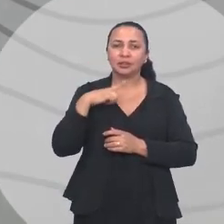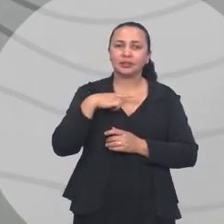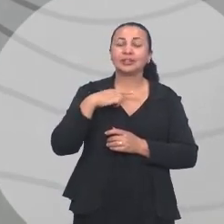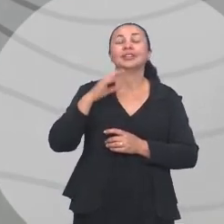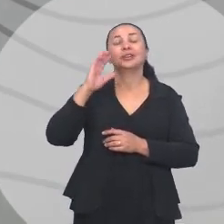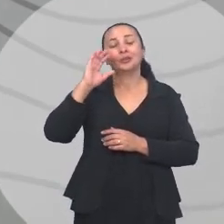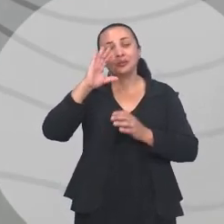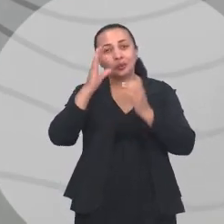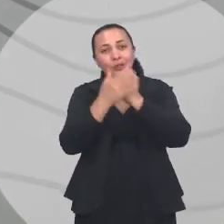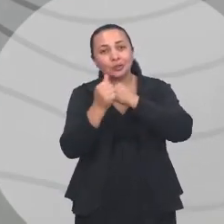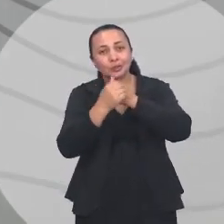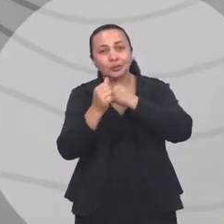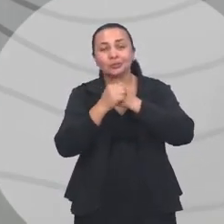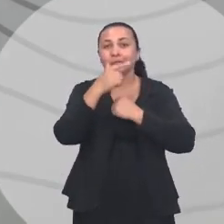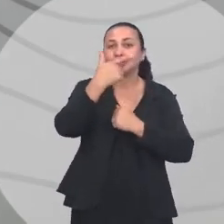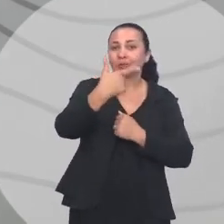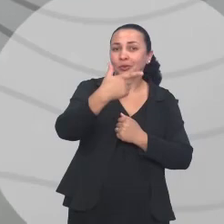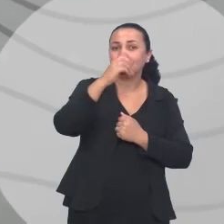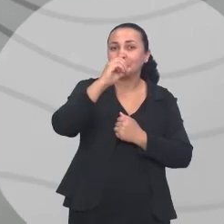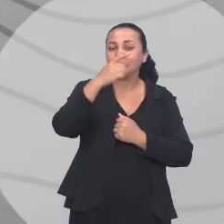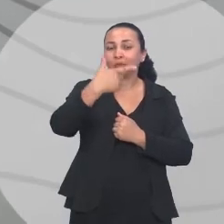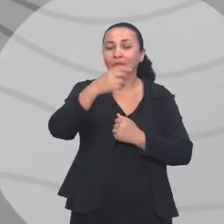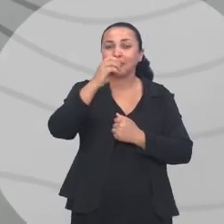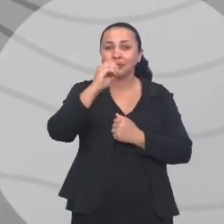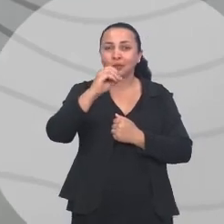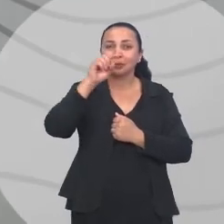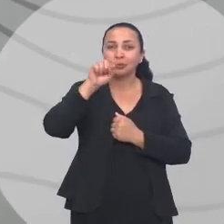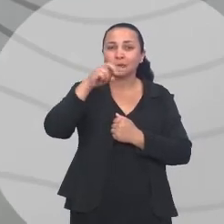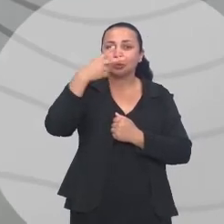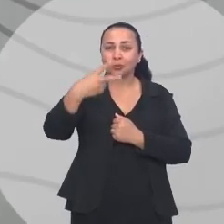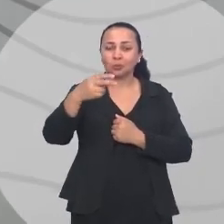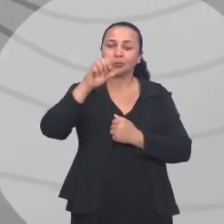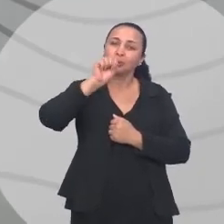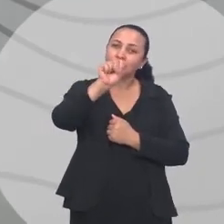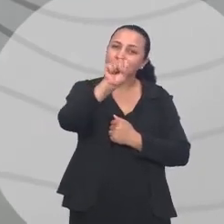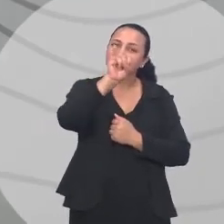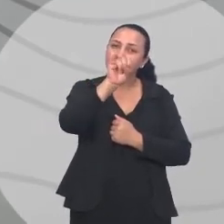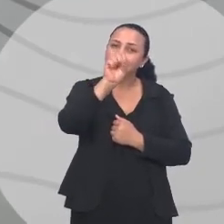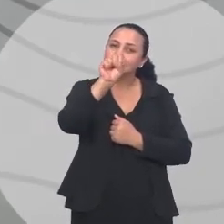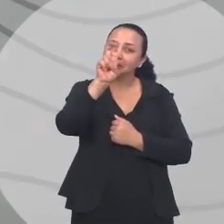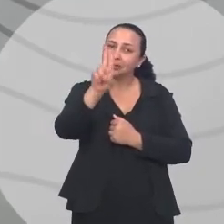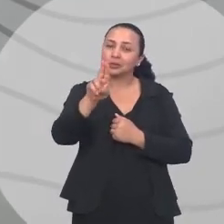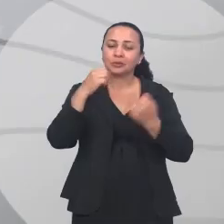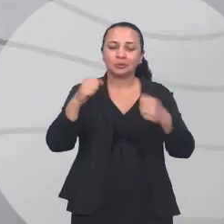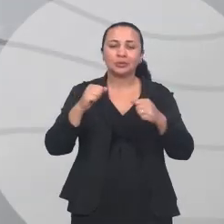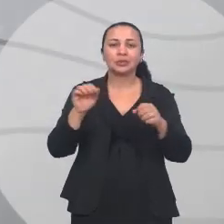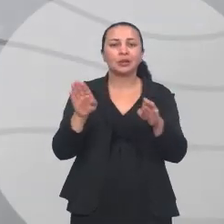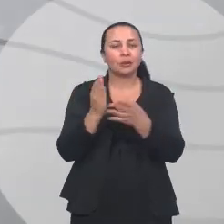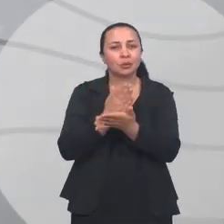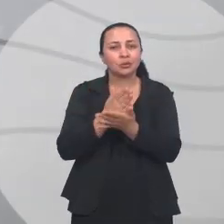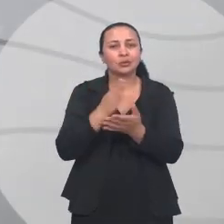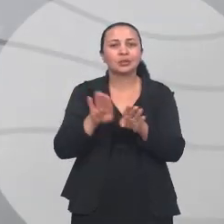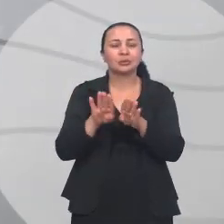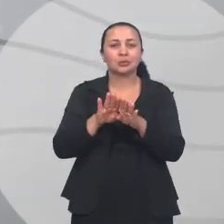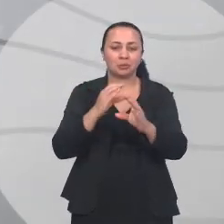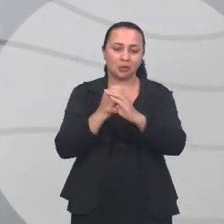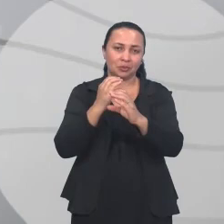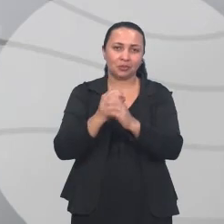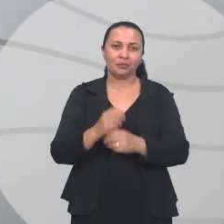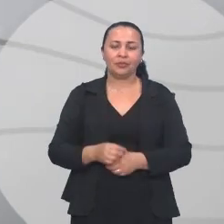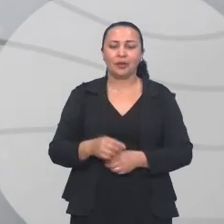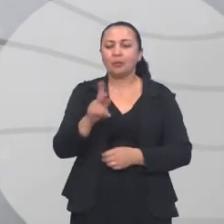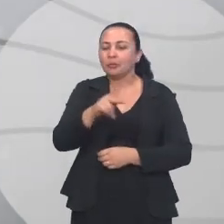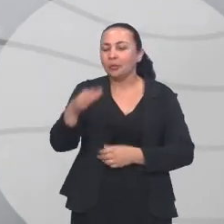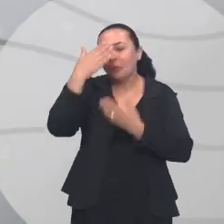sisu 2020 ponto dois então a gente é precisará também construir esse planejamento professor muito obrigada